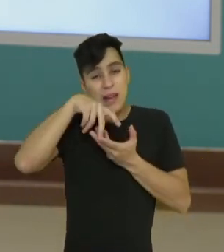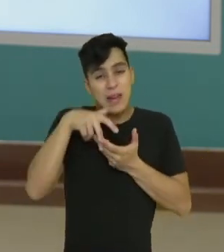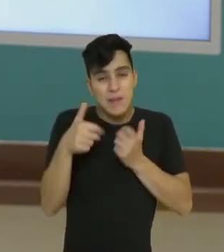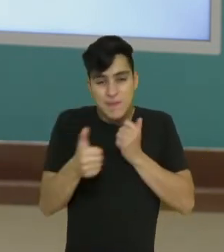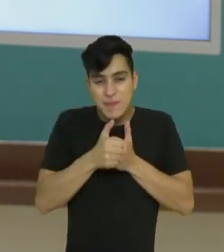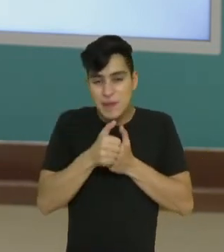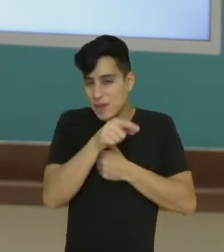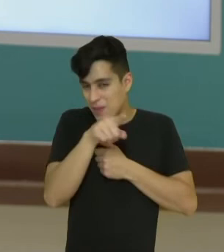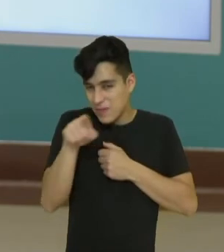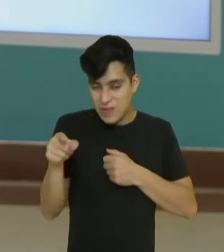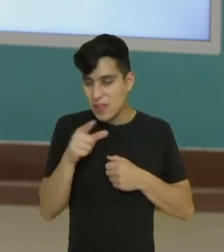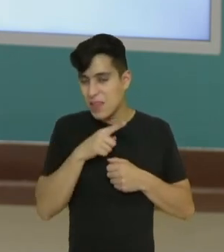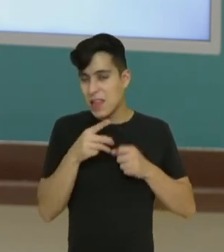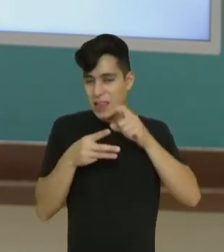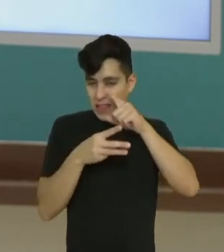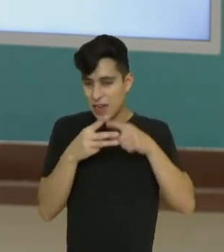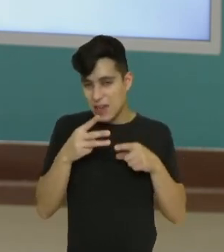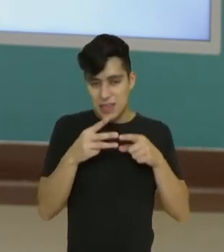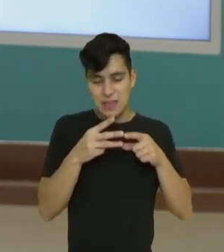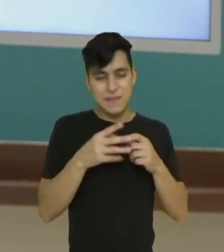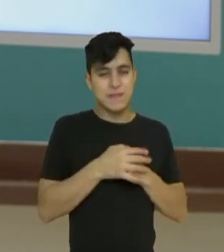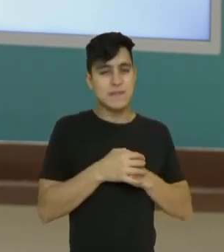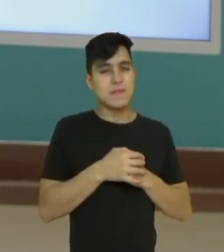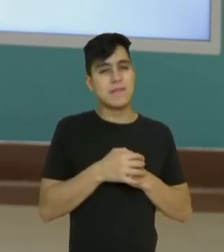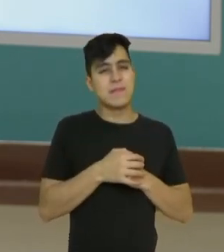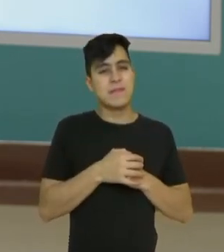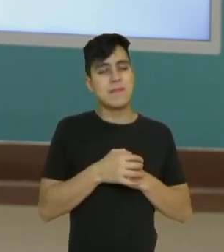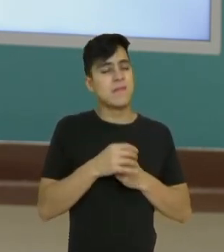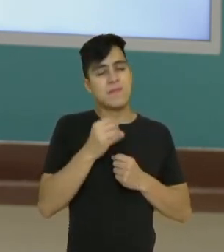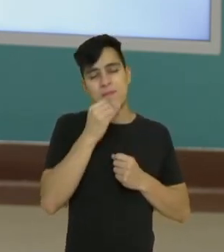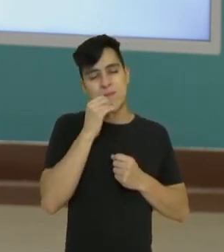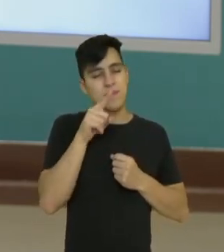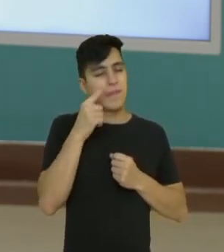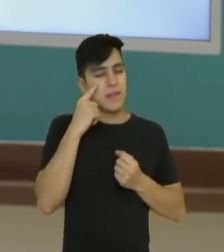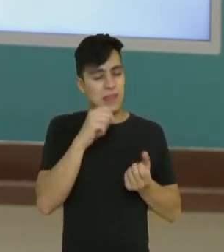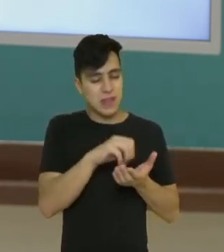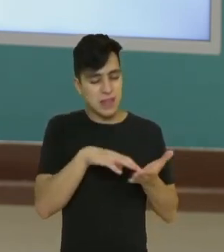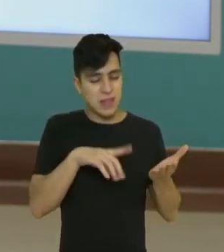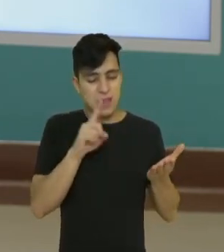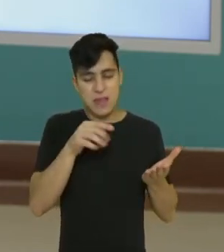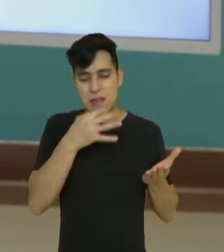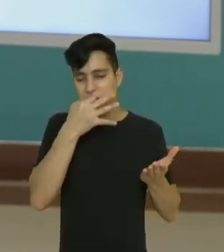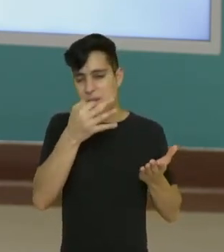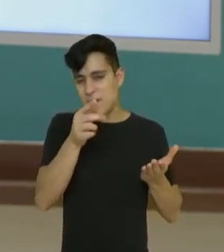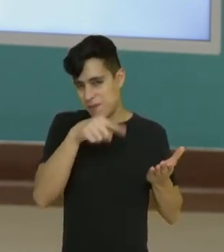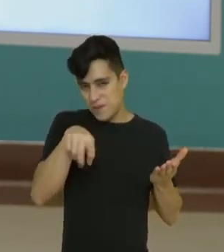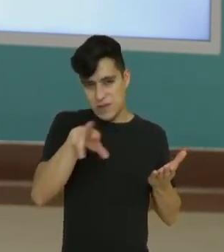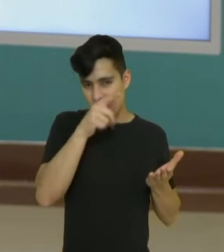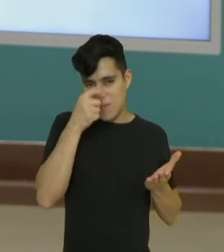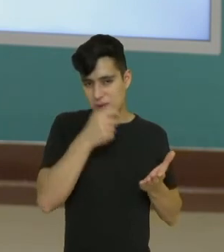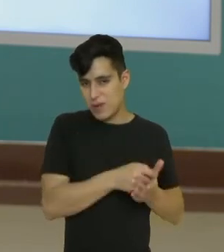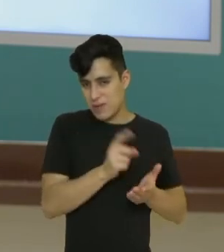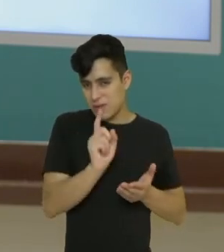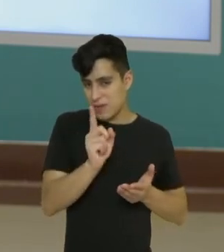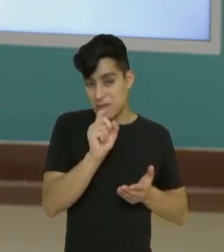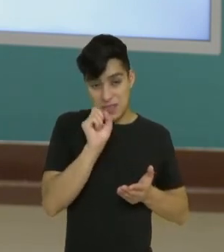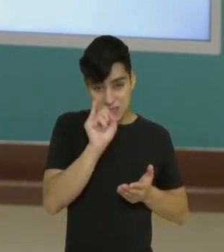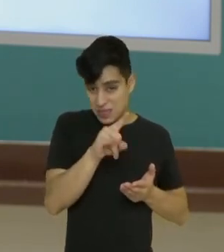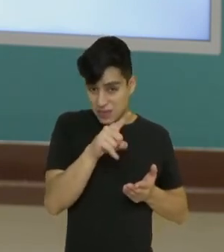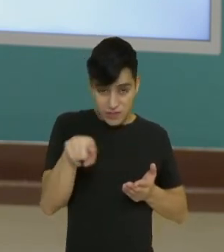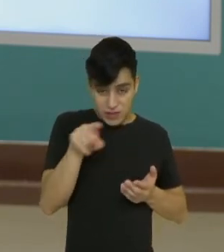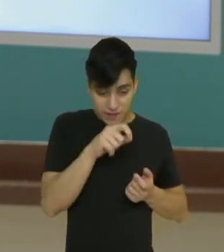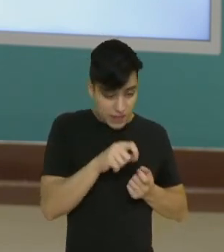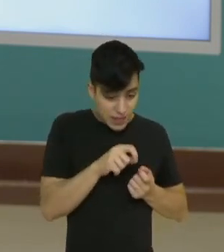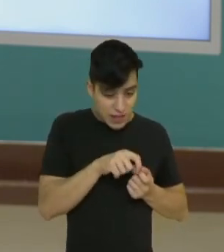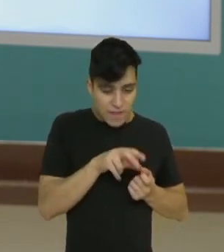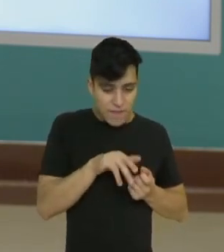essas 3 camadas? Legal, né? Então essa atividade é uma sugestão. Você não é obrigado a fazer, mas se você fizer,